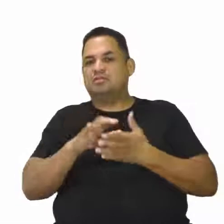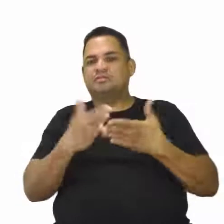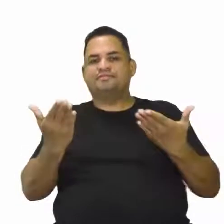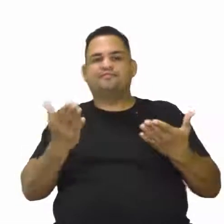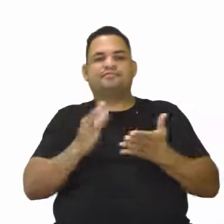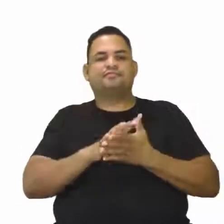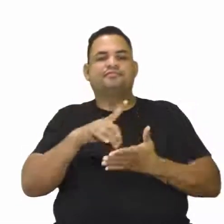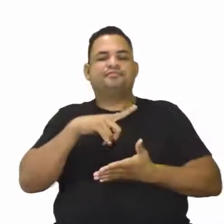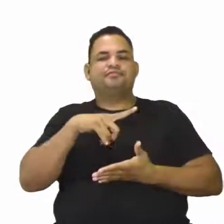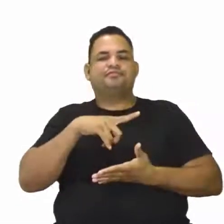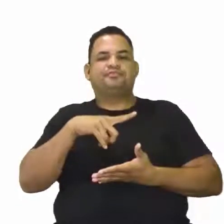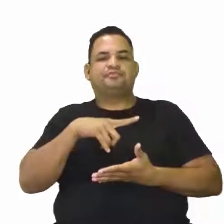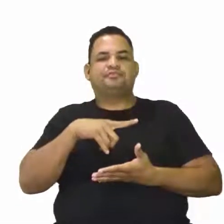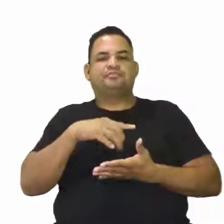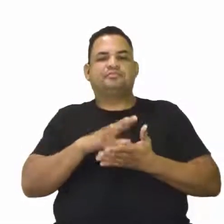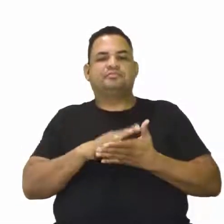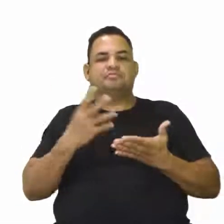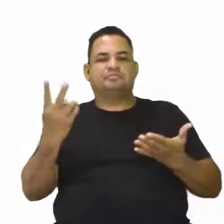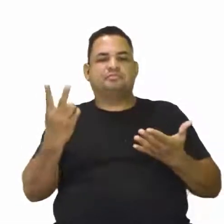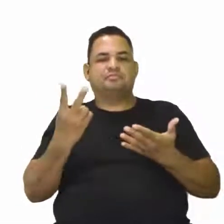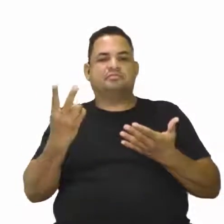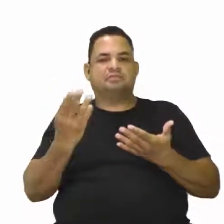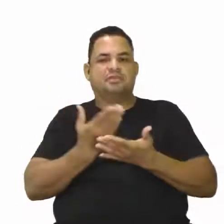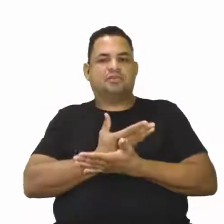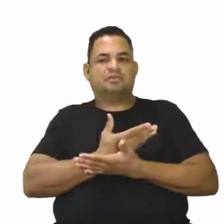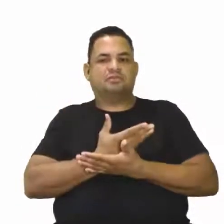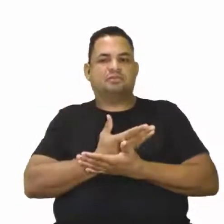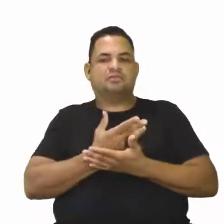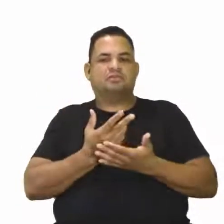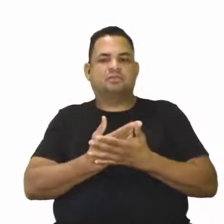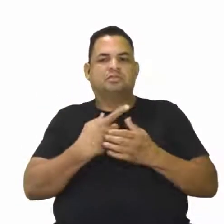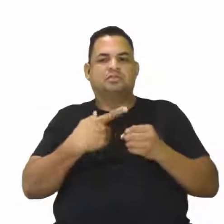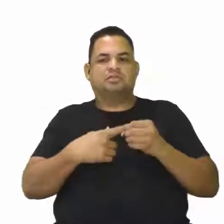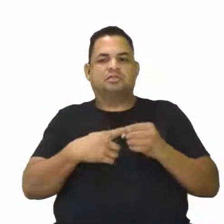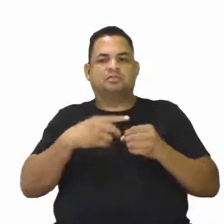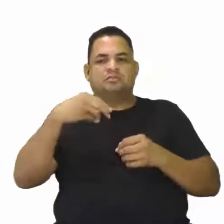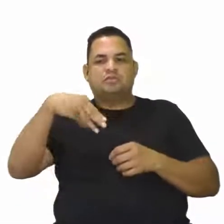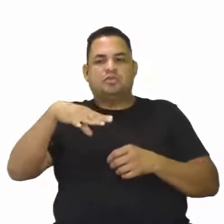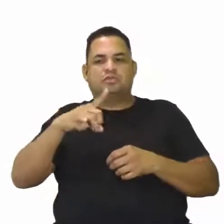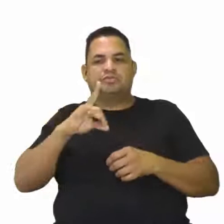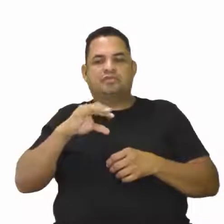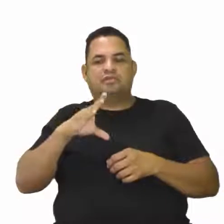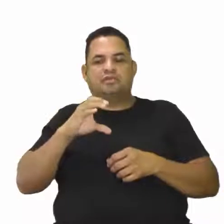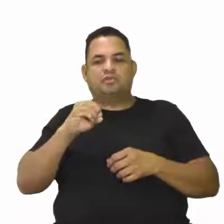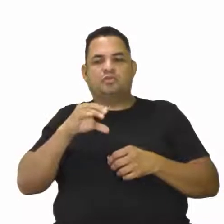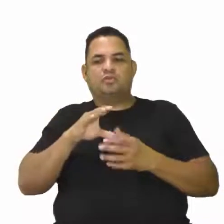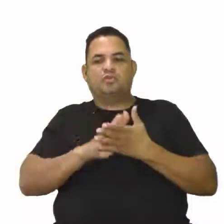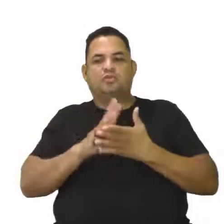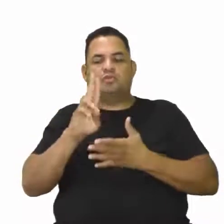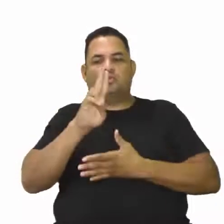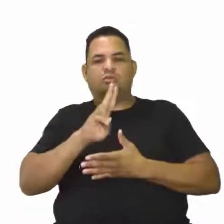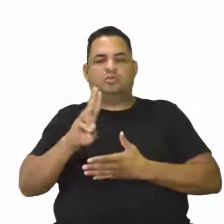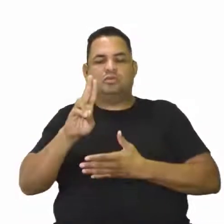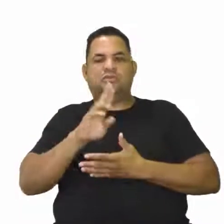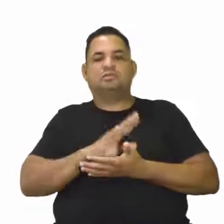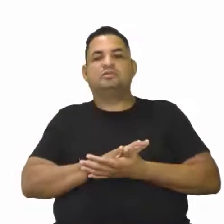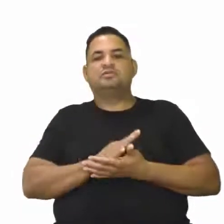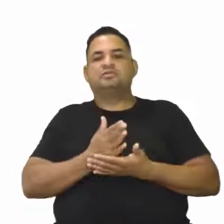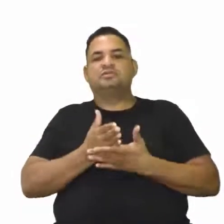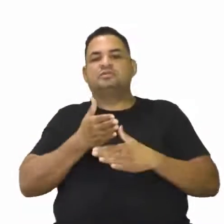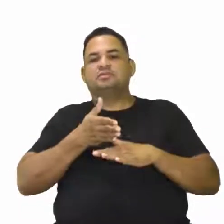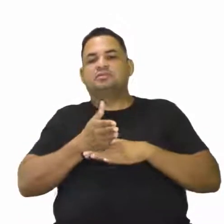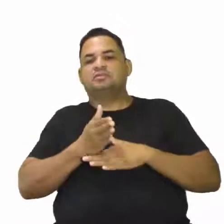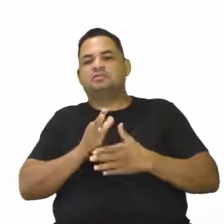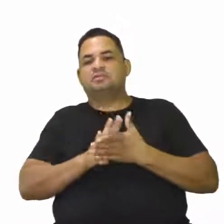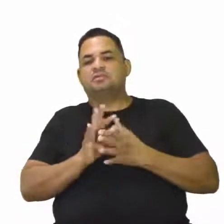1959 e ela tinha, é situada na cidade de Montevideo, Uruguai. Toda novela está escrita em forma de